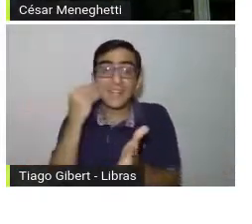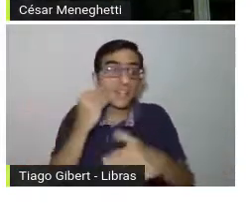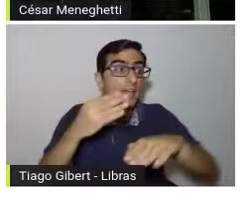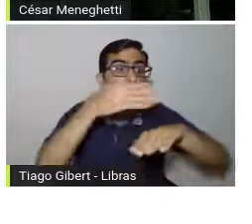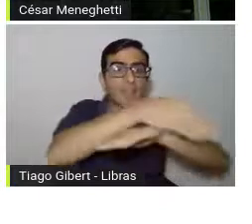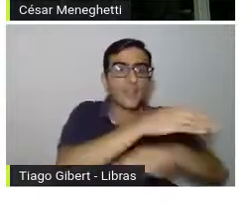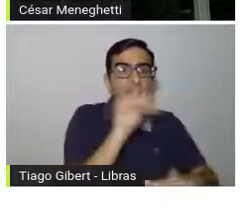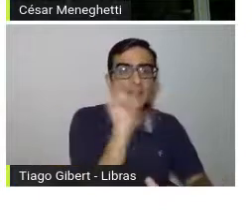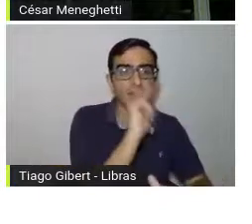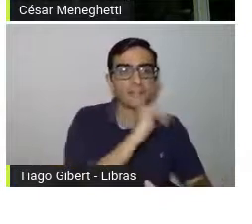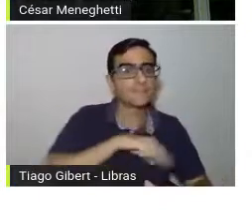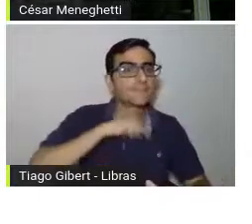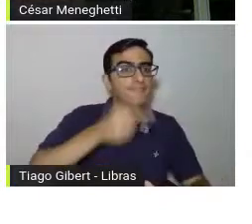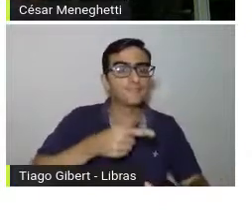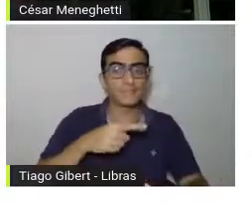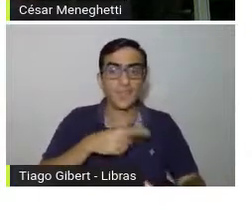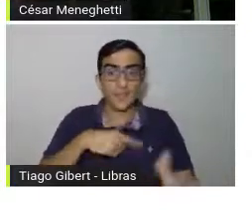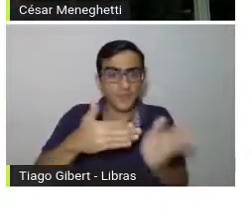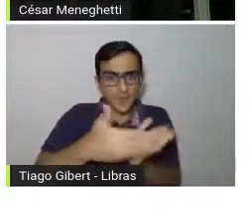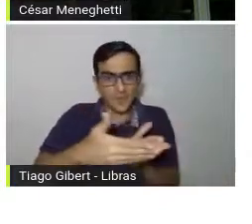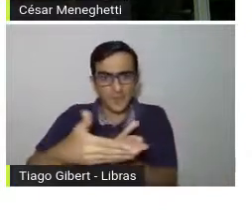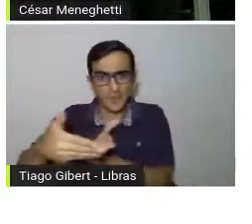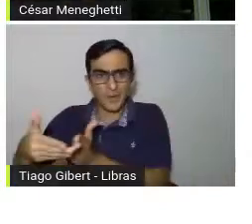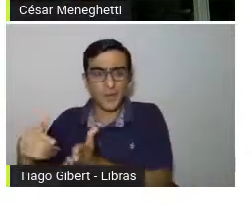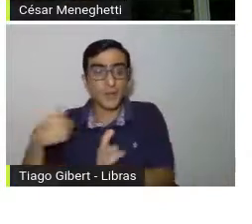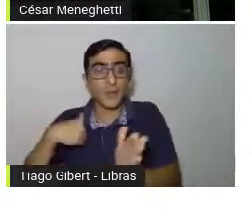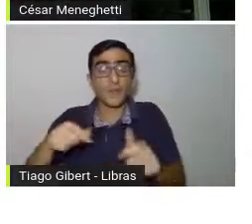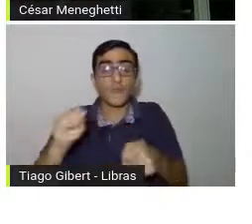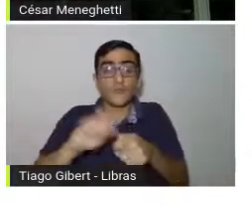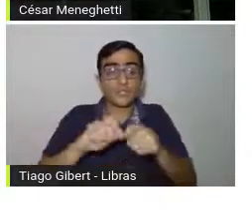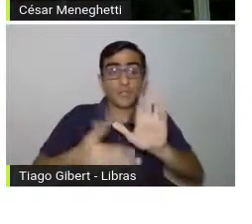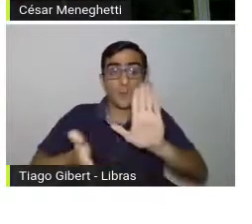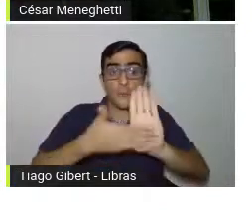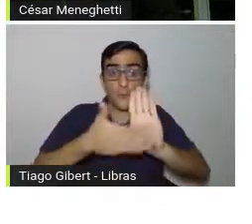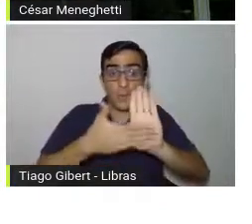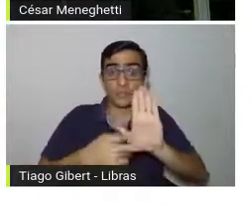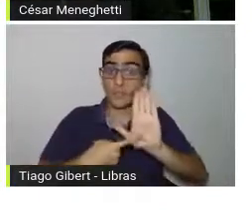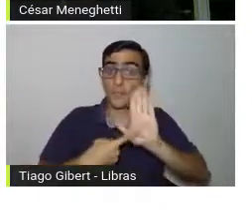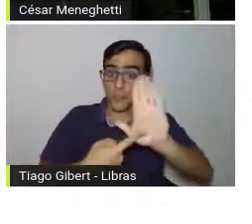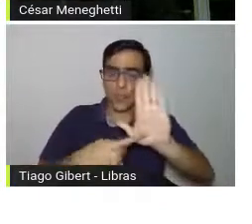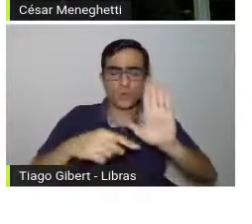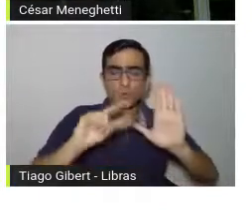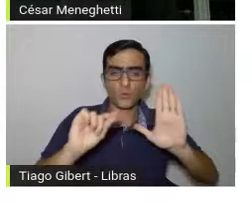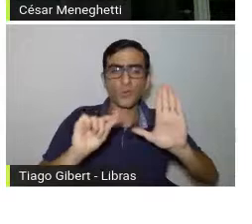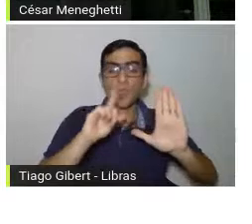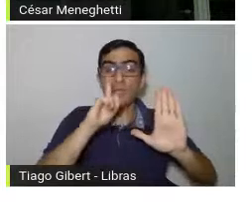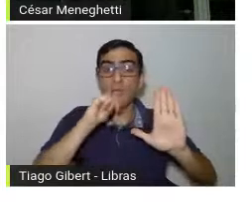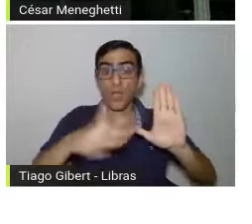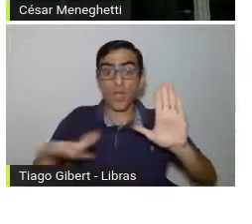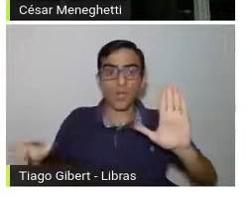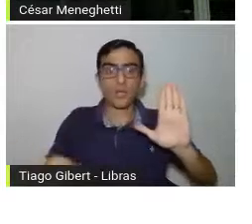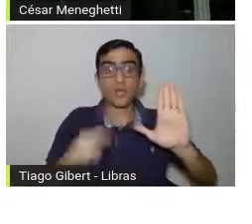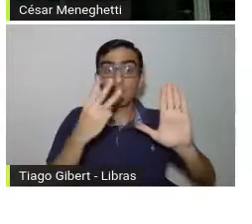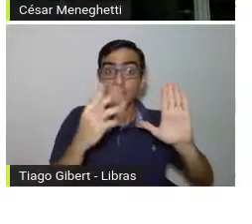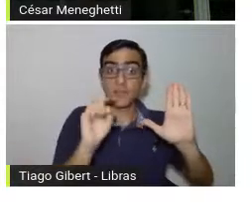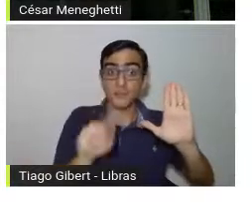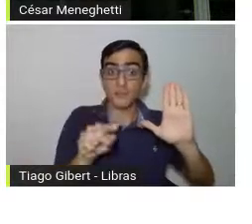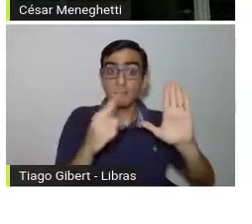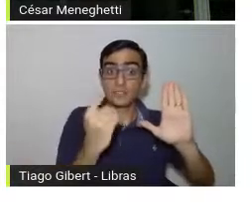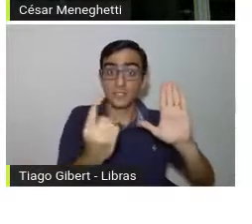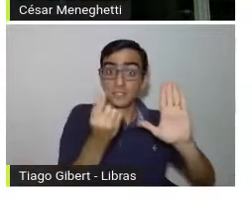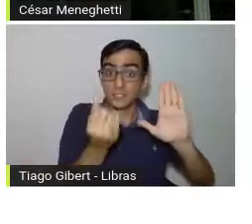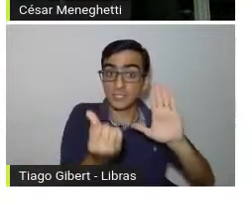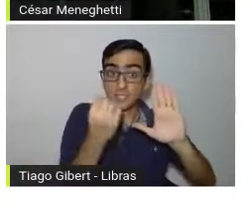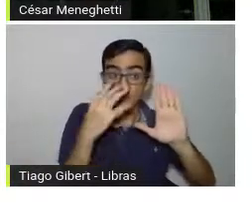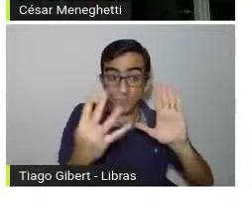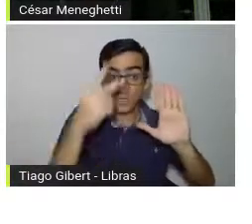falei... Aí eu vim com essa proposta de fazer um mar e colocar 3.164 nomes de todas as